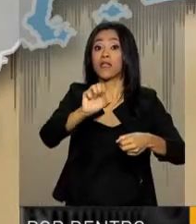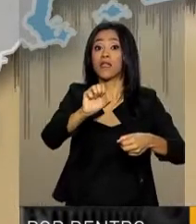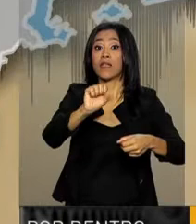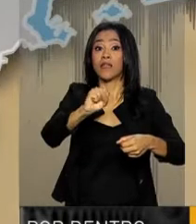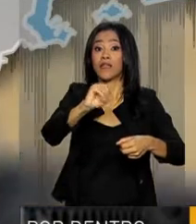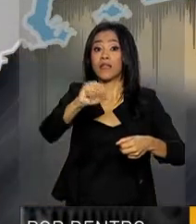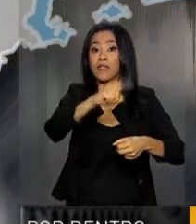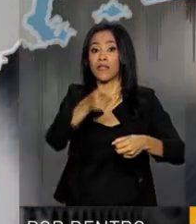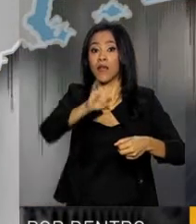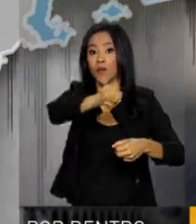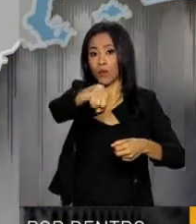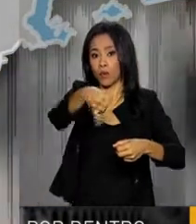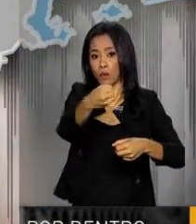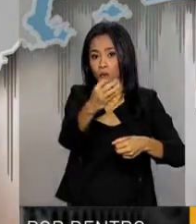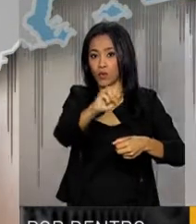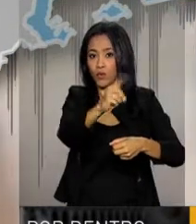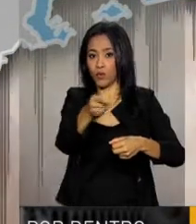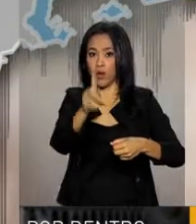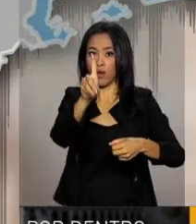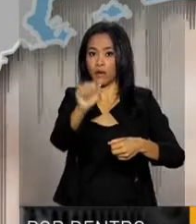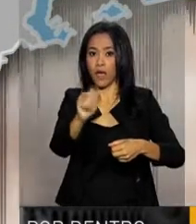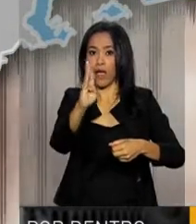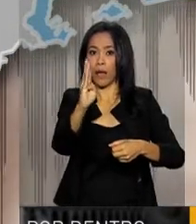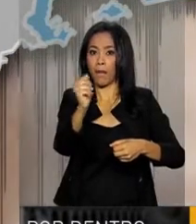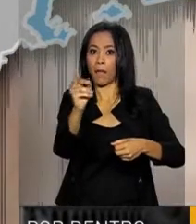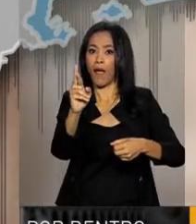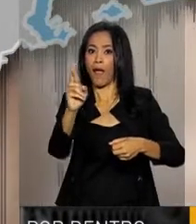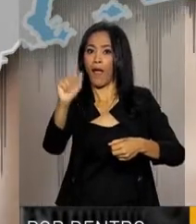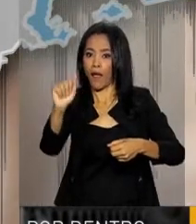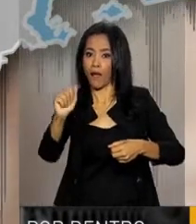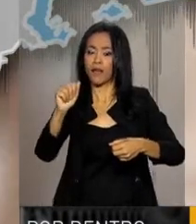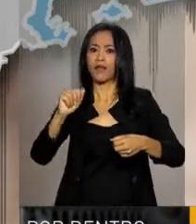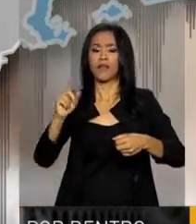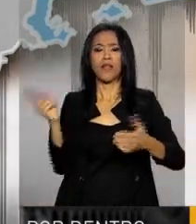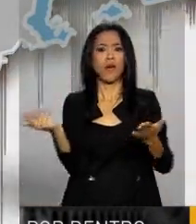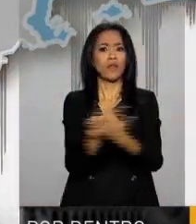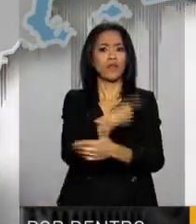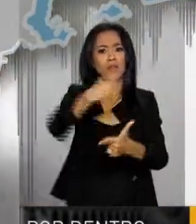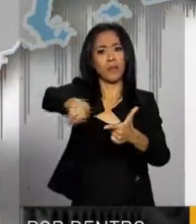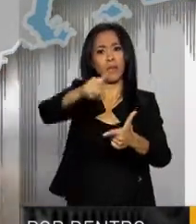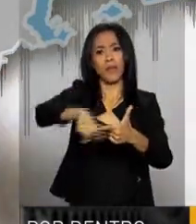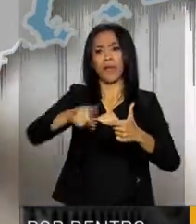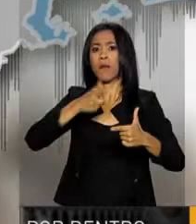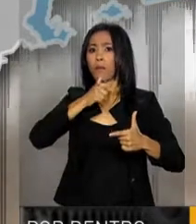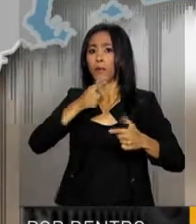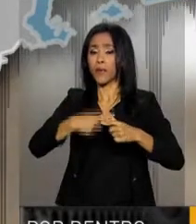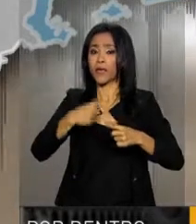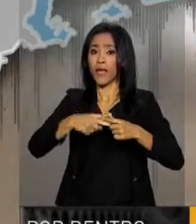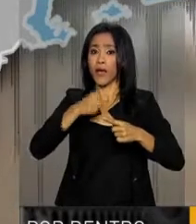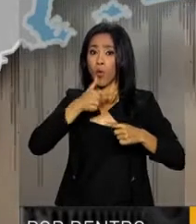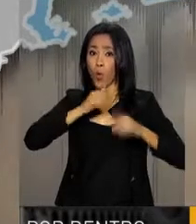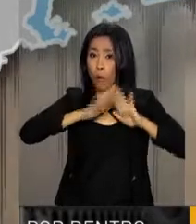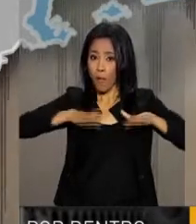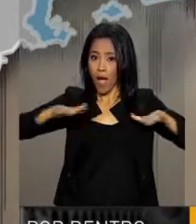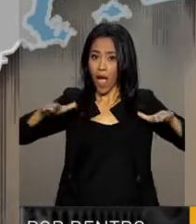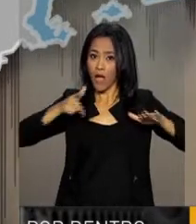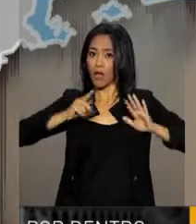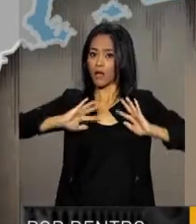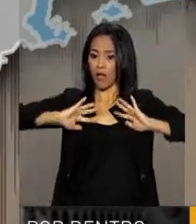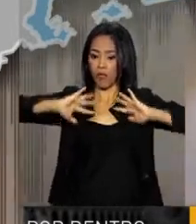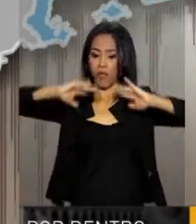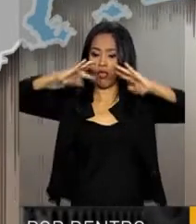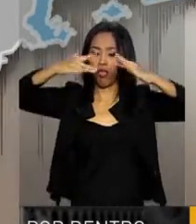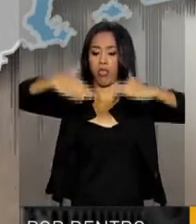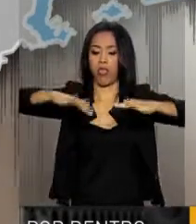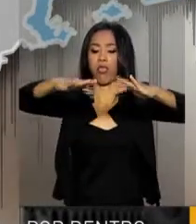todo aquele distrito e está provocando a salinização do rio paraíba do sul a voz do rio